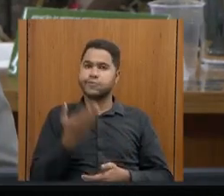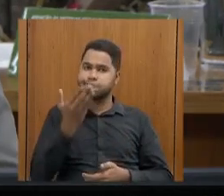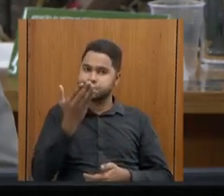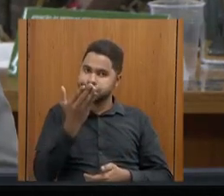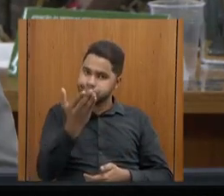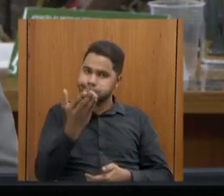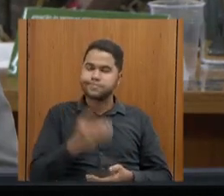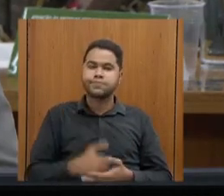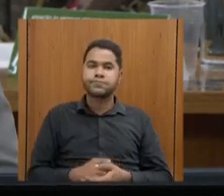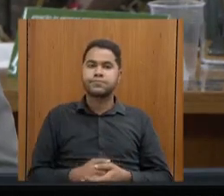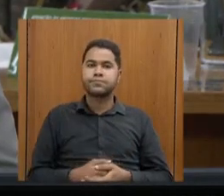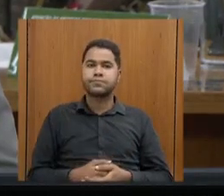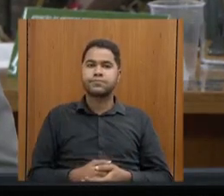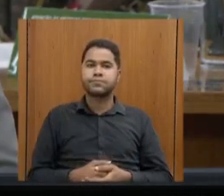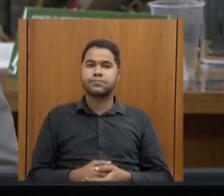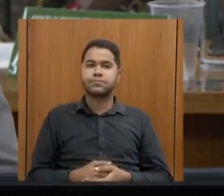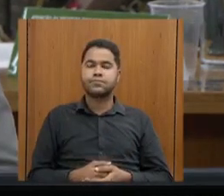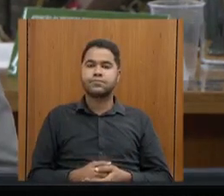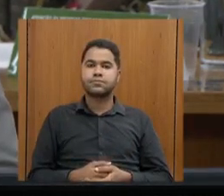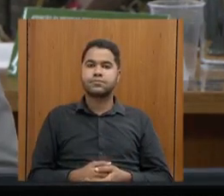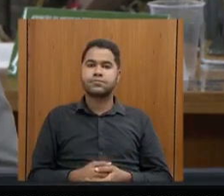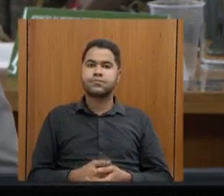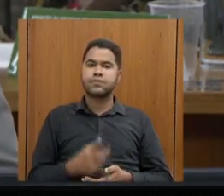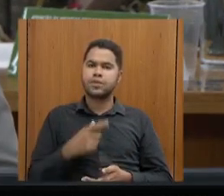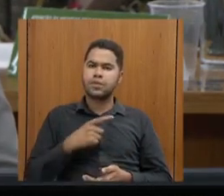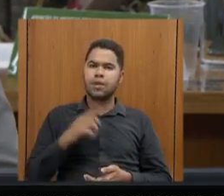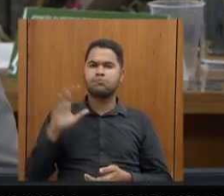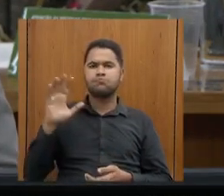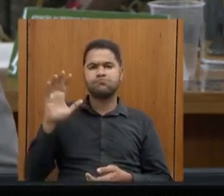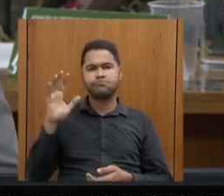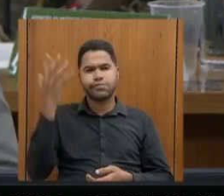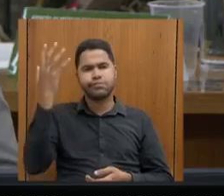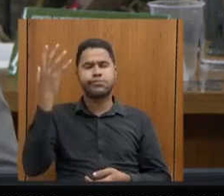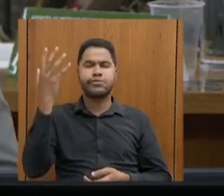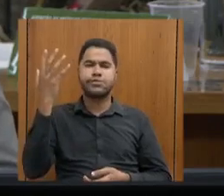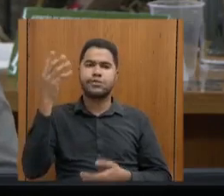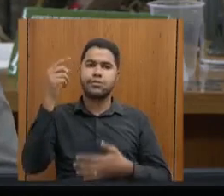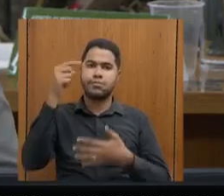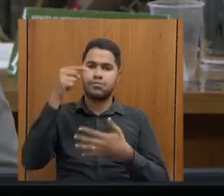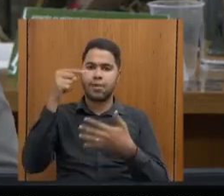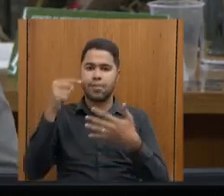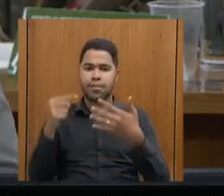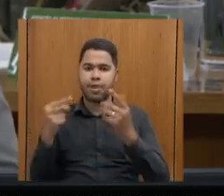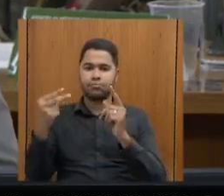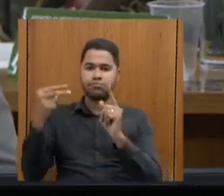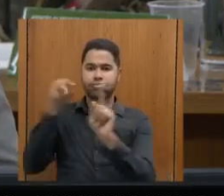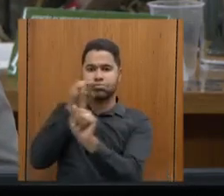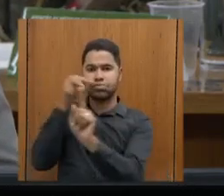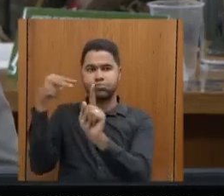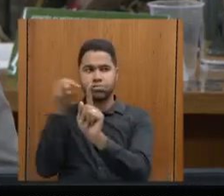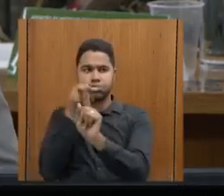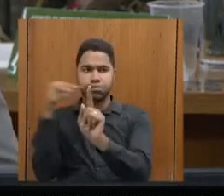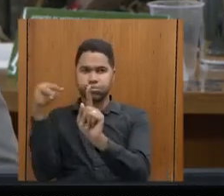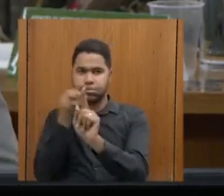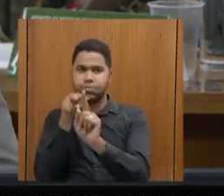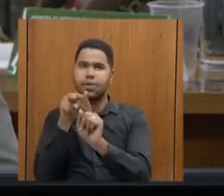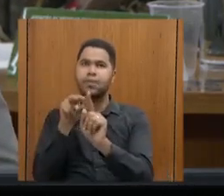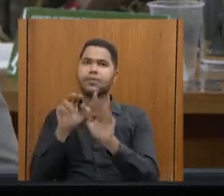senhor mesmo havendo eventuais pontos de vistas divergentes